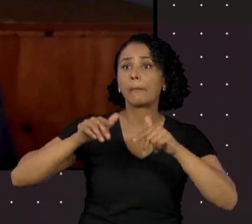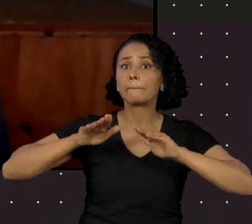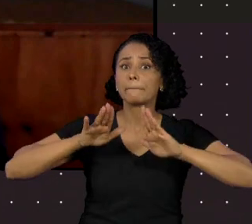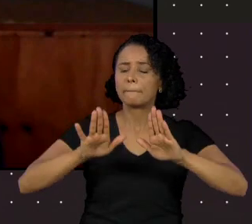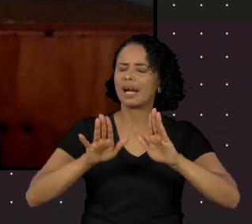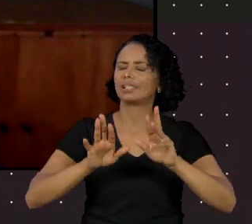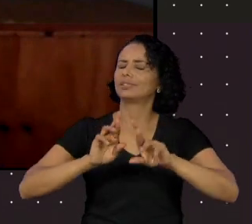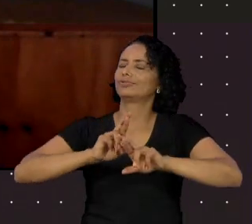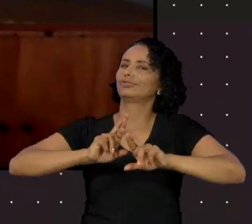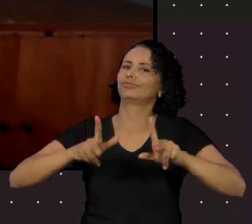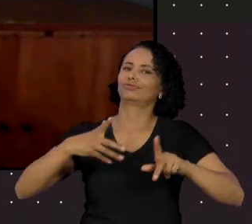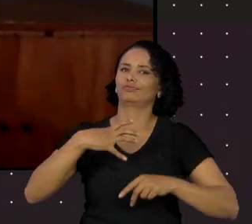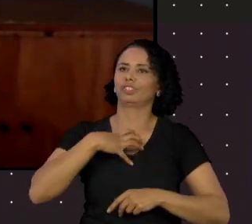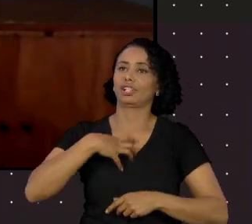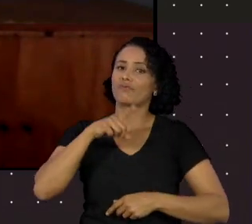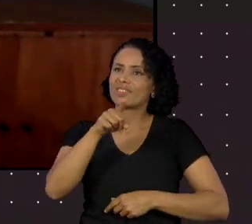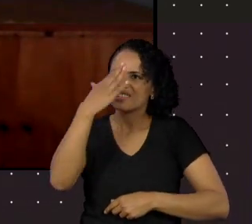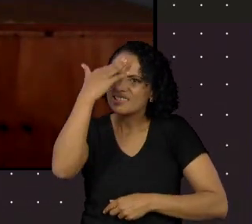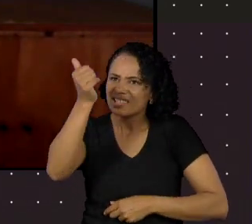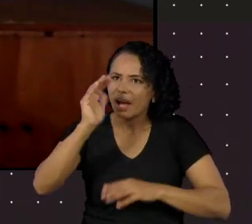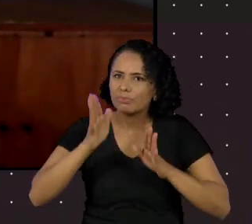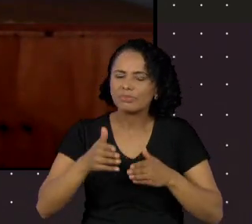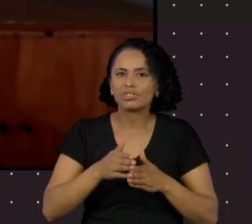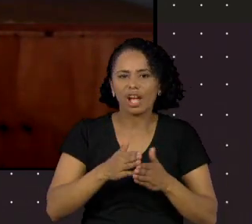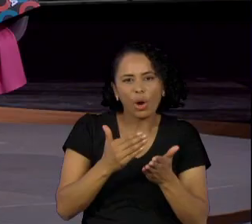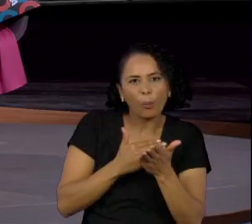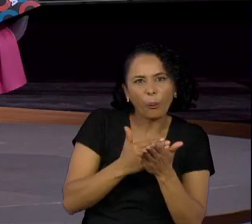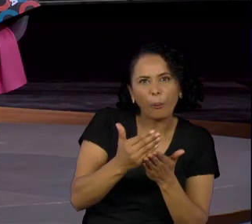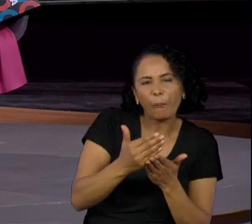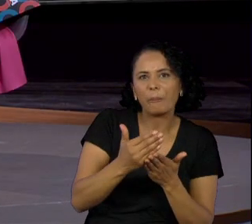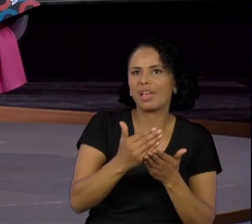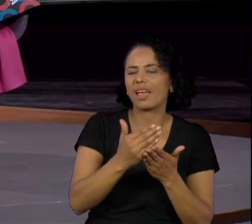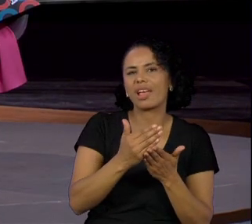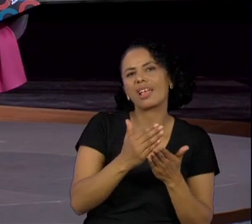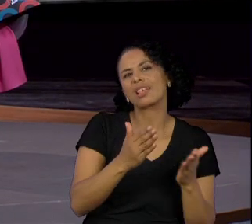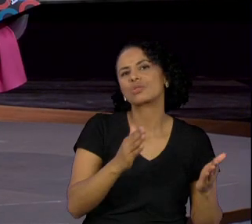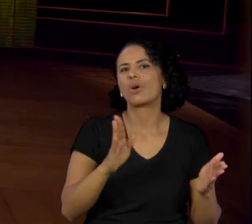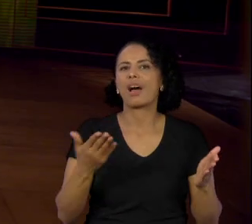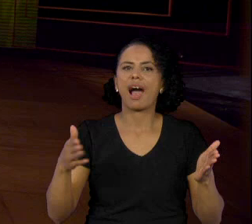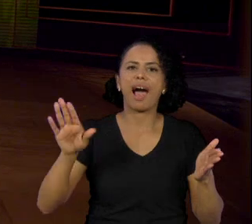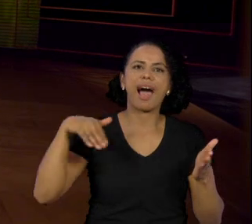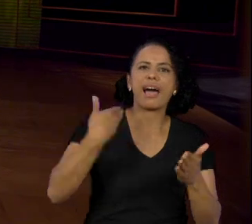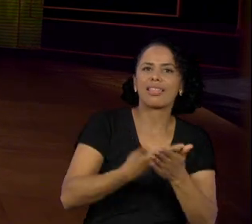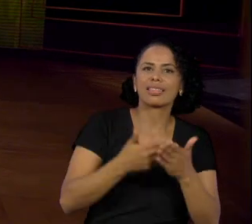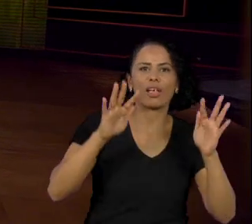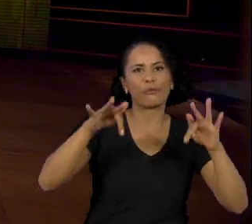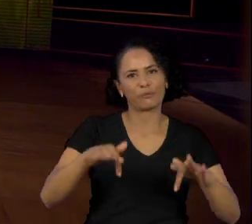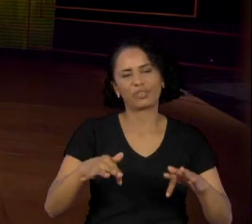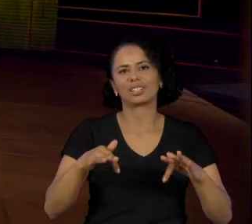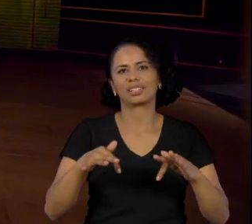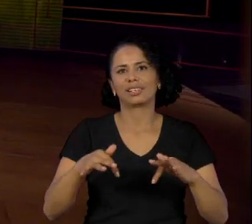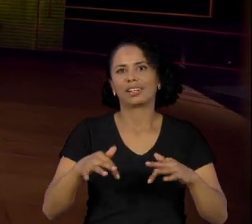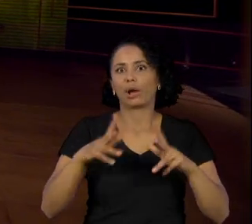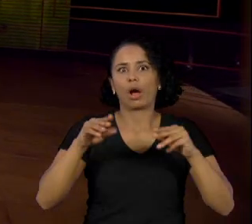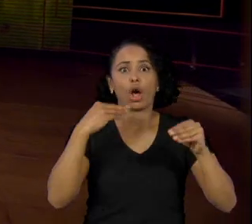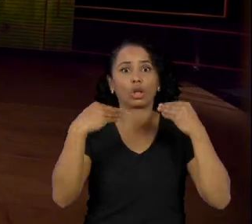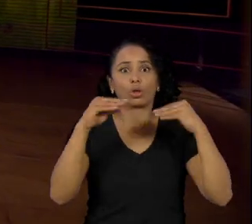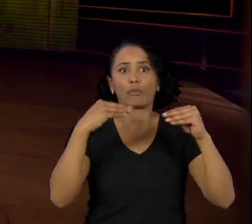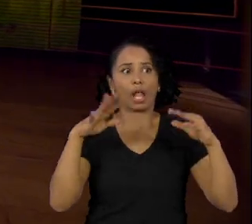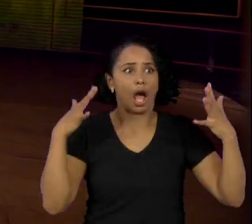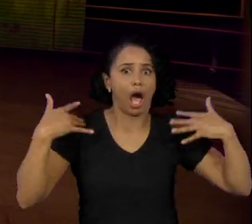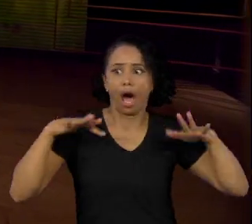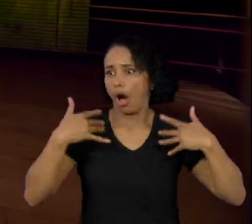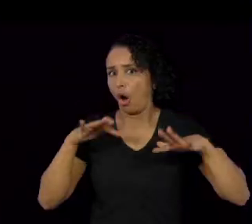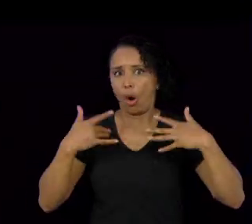você saber já do início ao fim a trajetória da sua personagem. Novela é aquele trem descarrilhado que você não sabe onde que ele pode